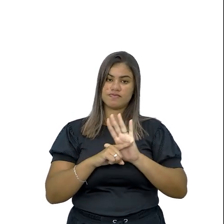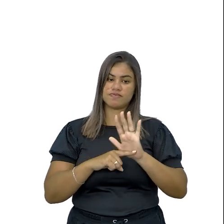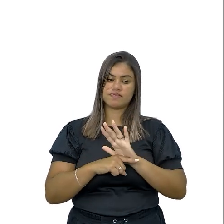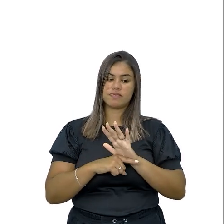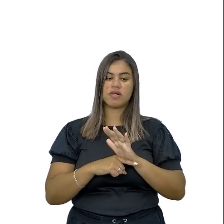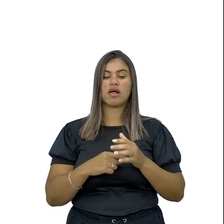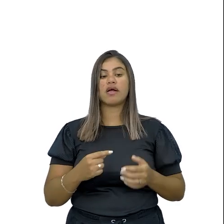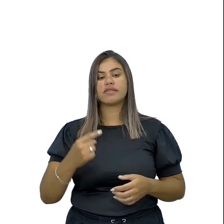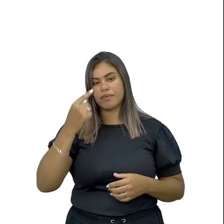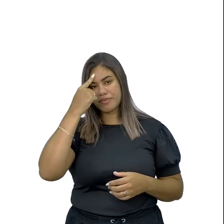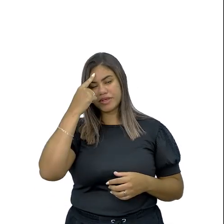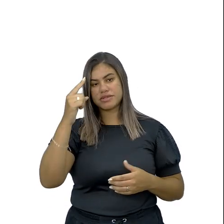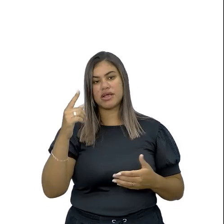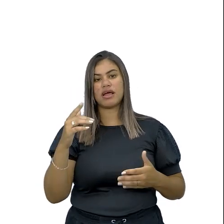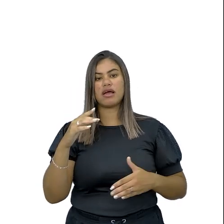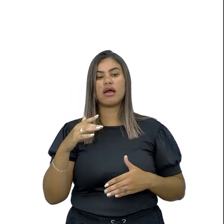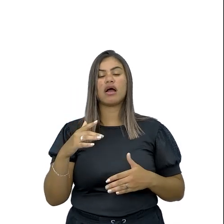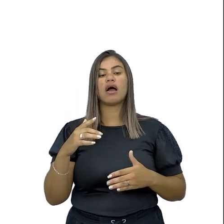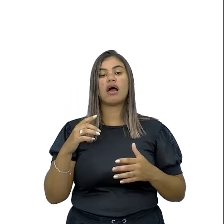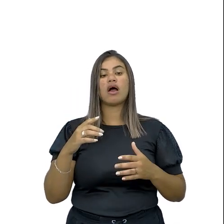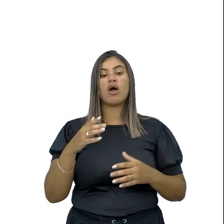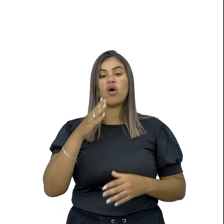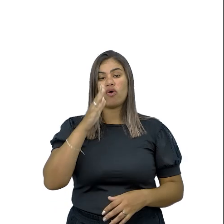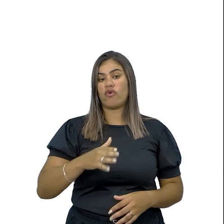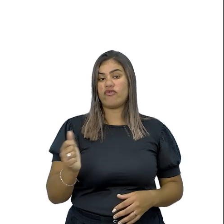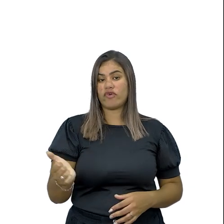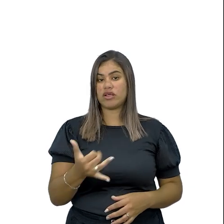alguns processos de fatoração que